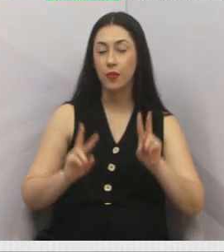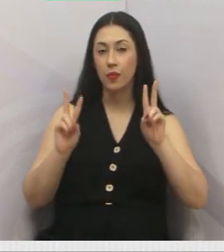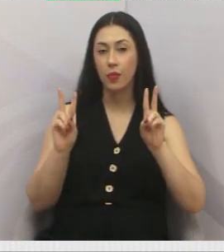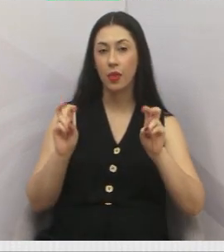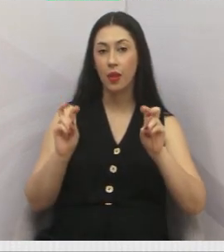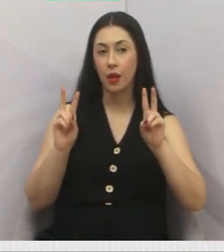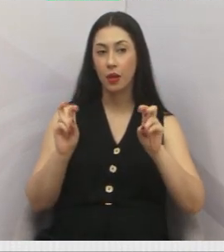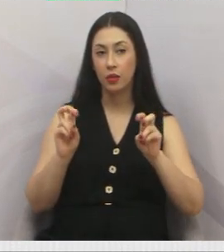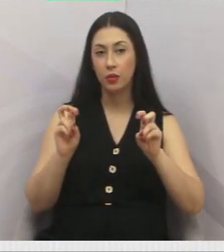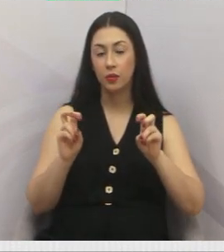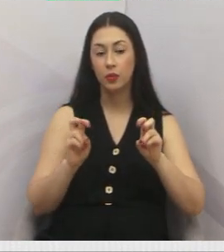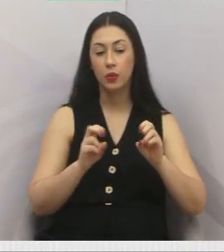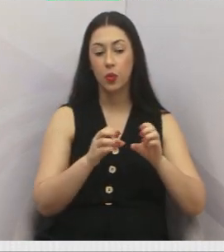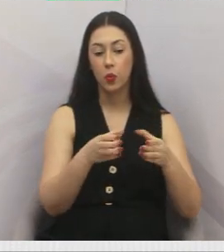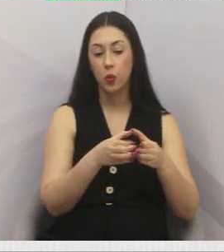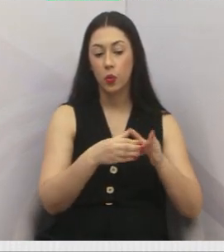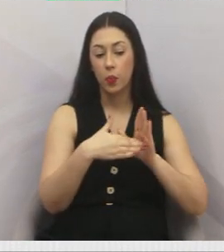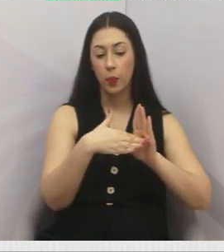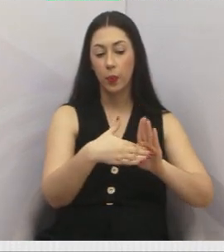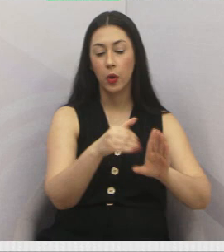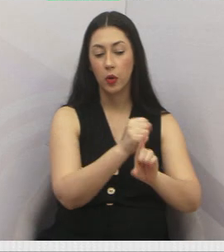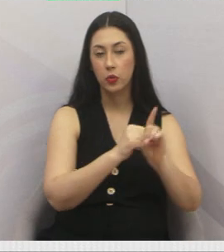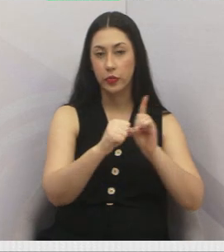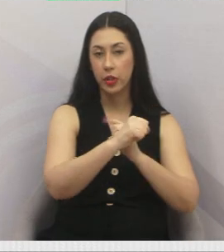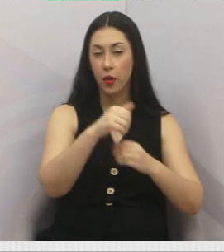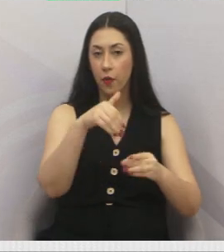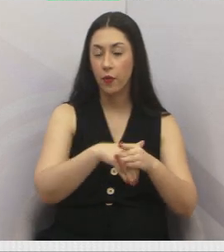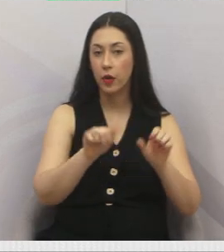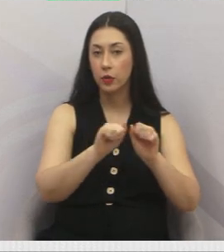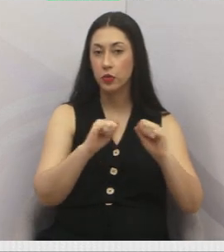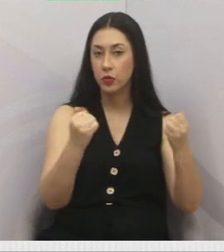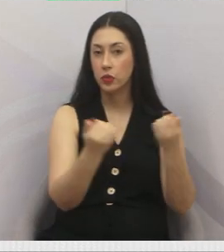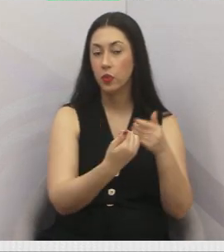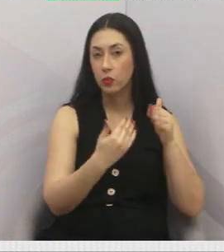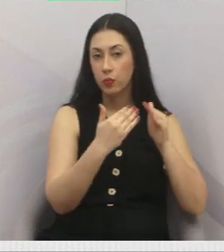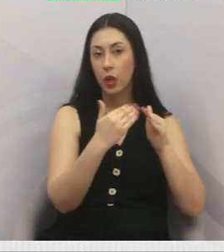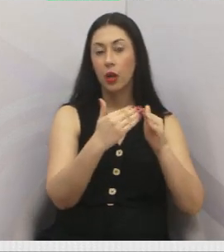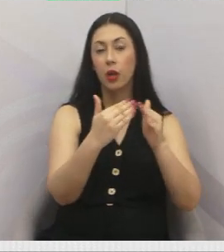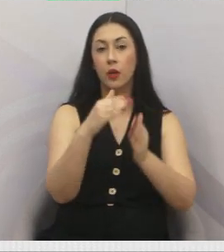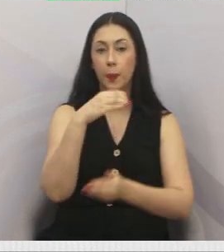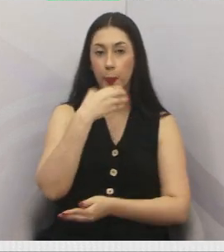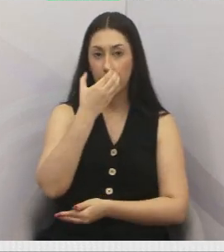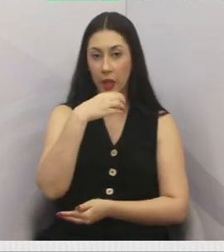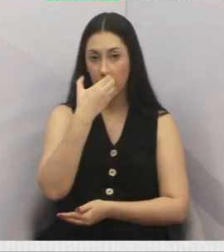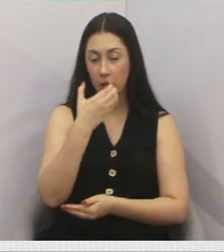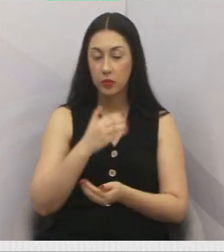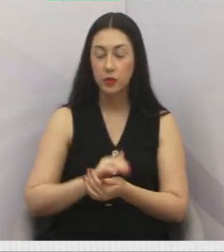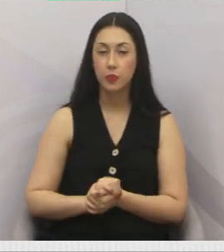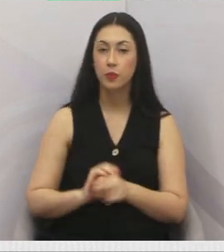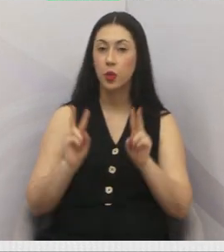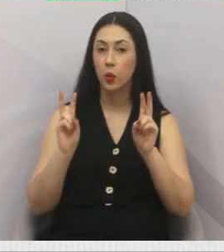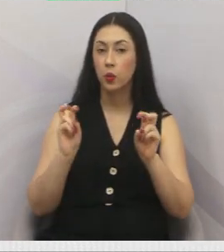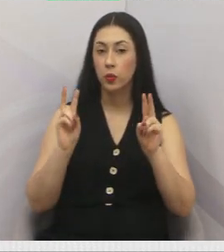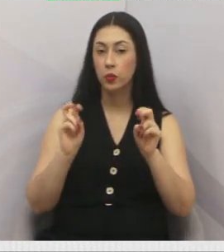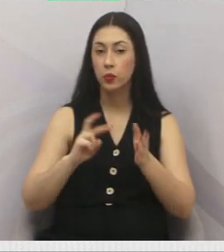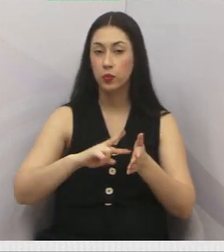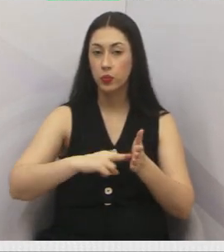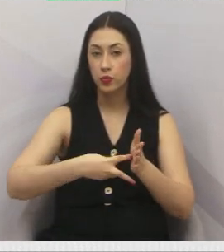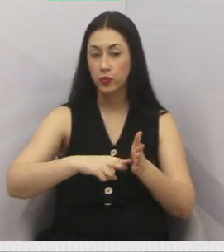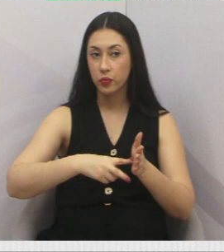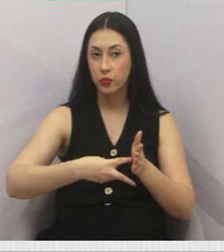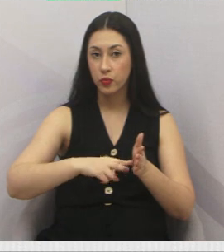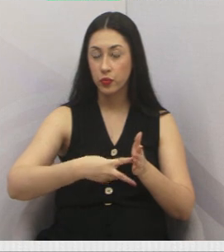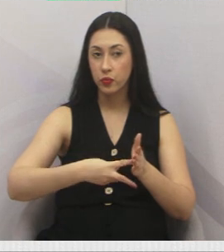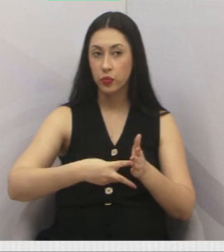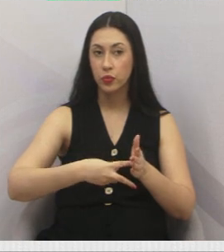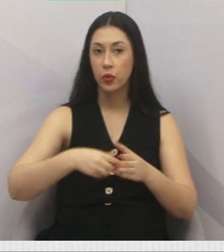Segmento movimentos populares, um voto para a Associação dos Moradores Jardim Paraíso e Jardim Holanda. Um voto para